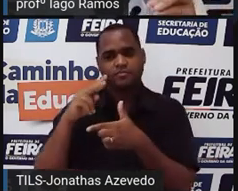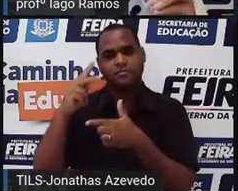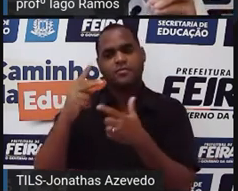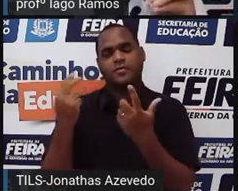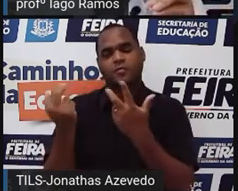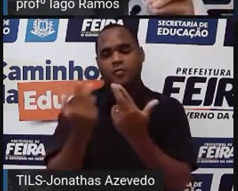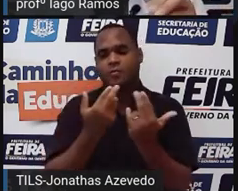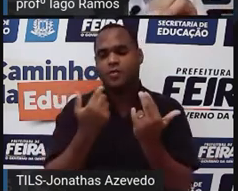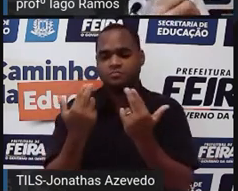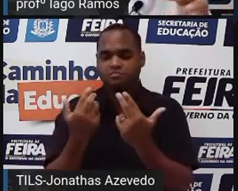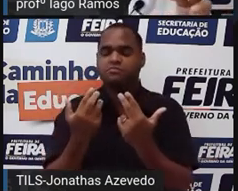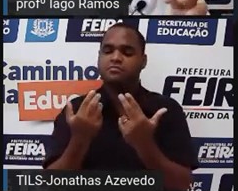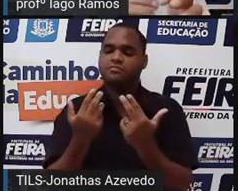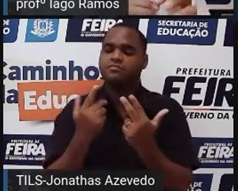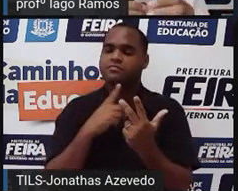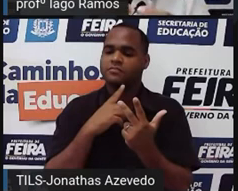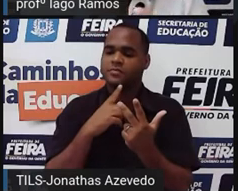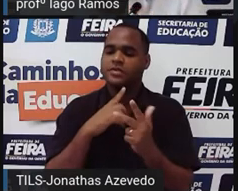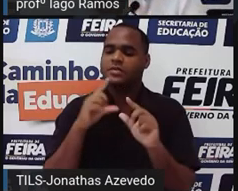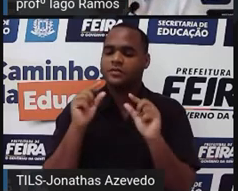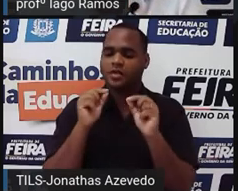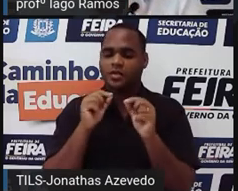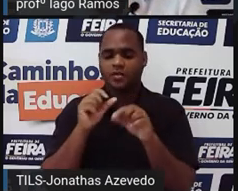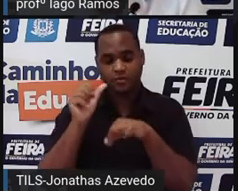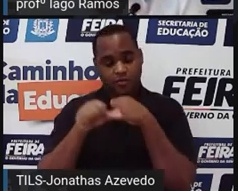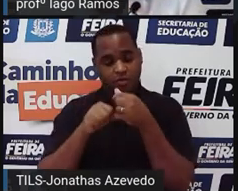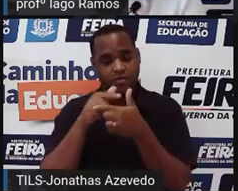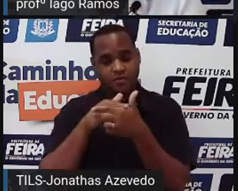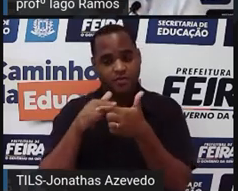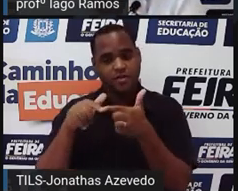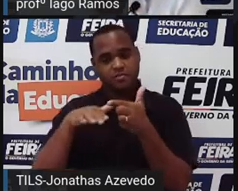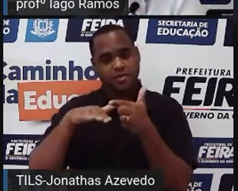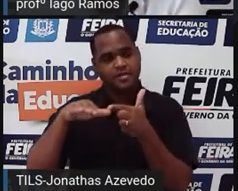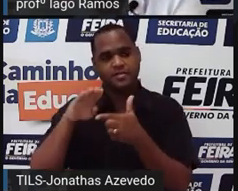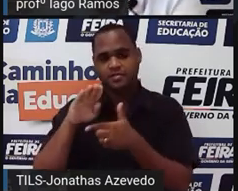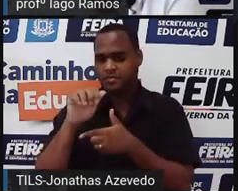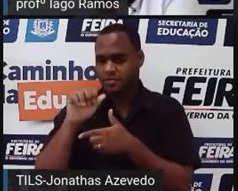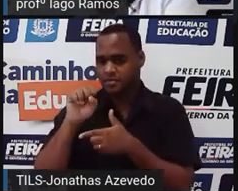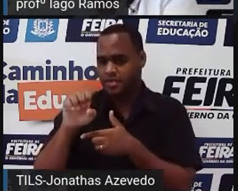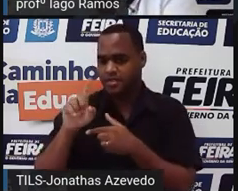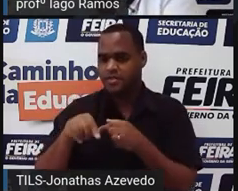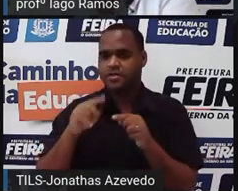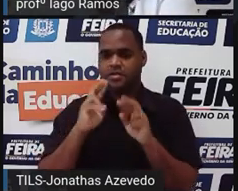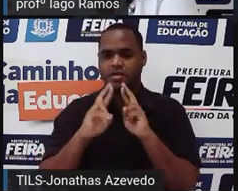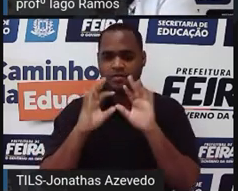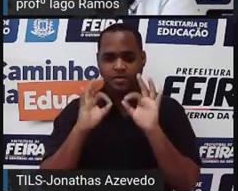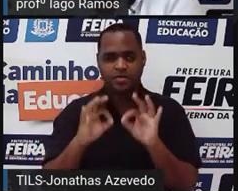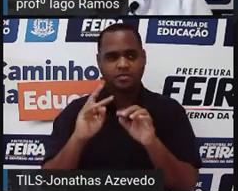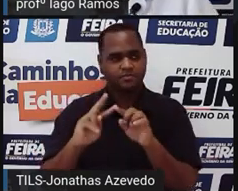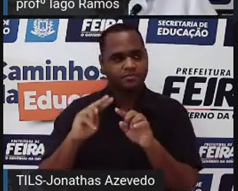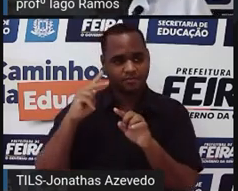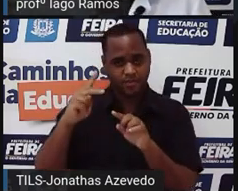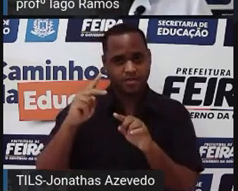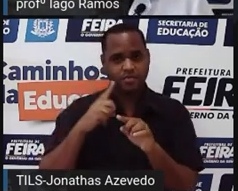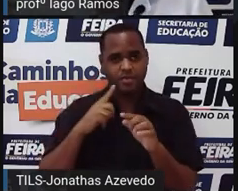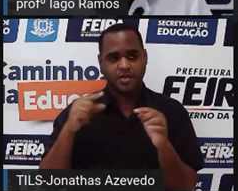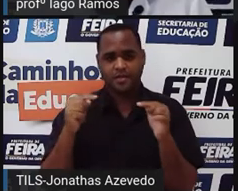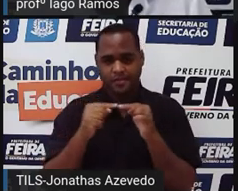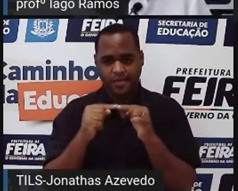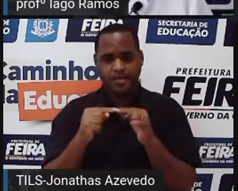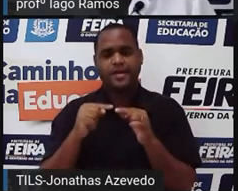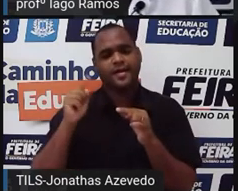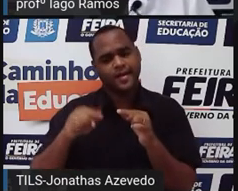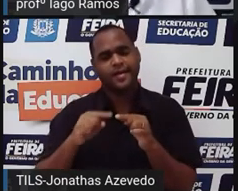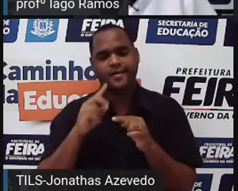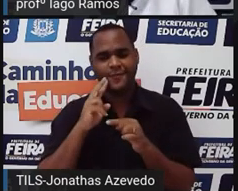igual, tá? Faz a divisão das bases, esse resultado eleva o expoente e calcula a potência,